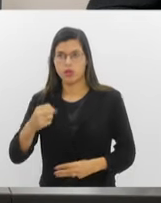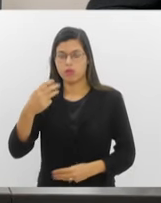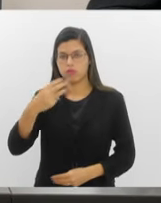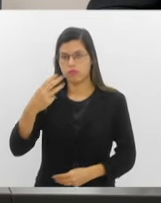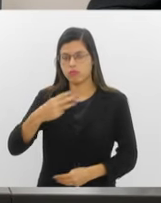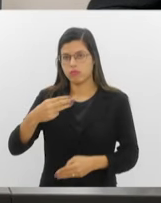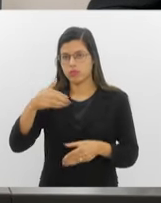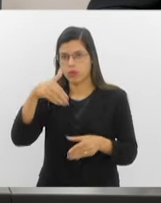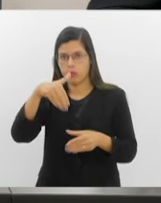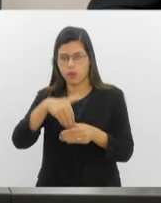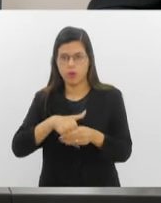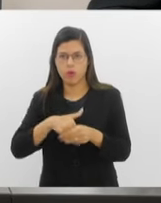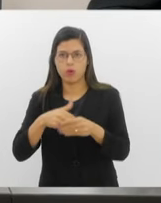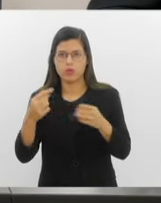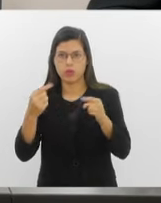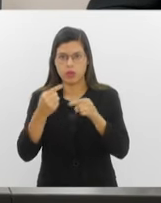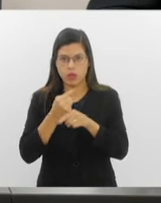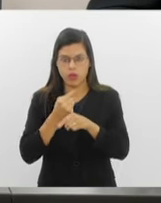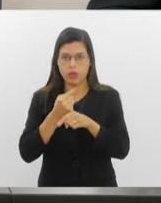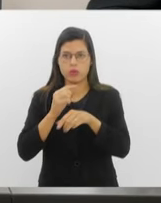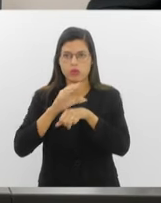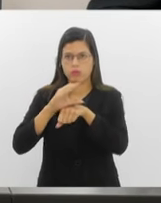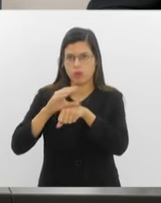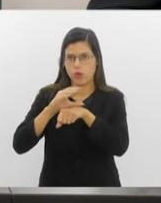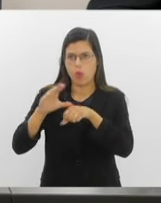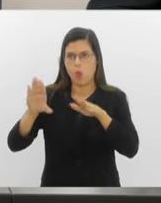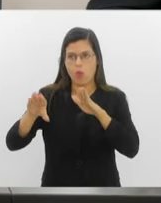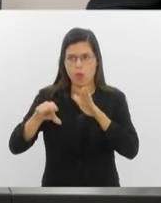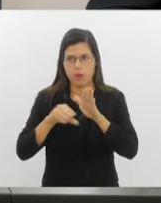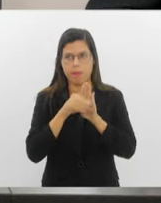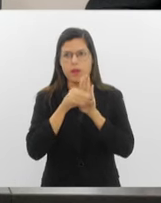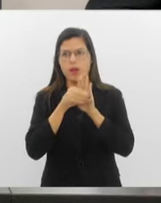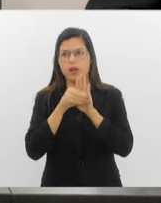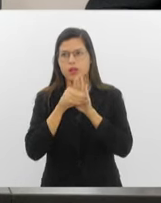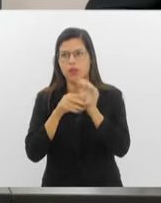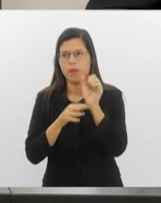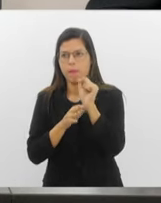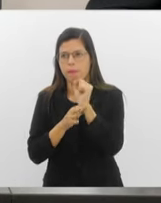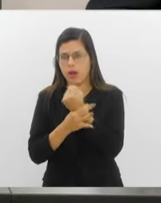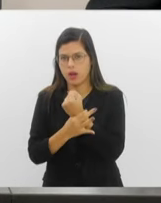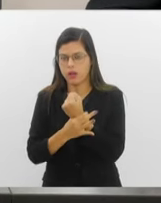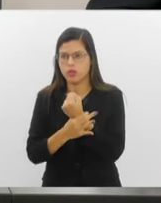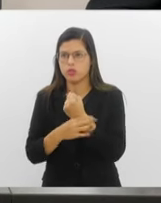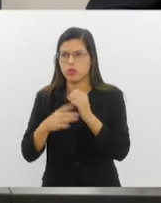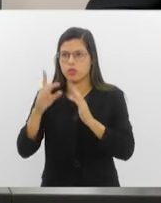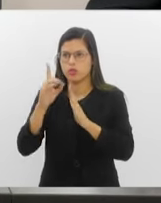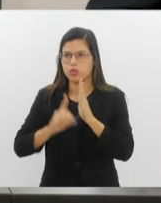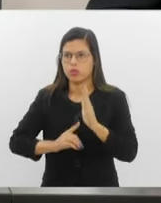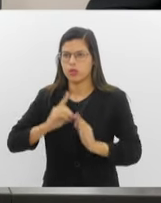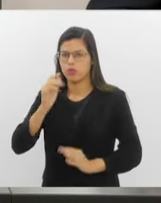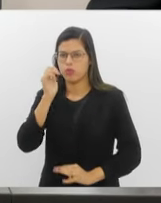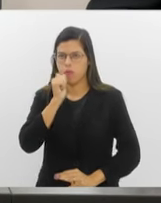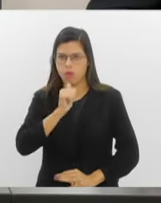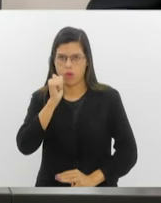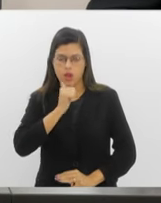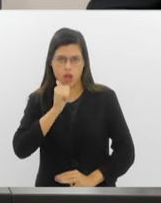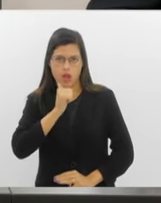pela constitucionalidade com emenda para garantir o direito da mulher em concorrer